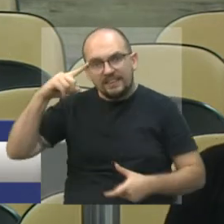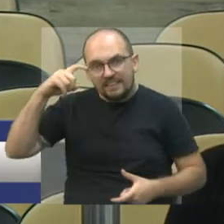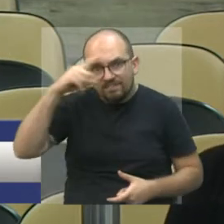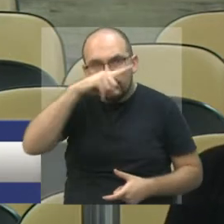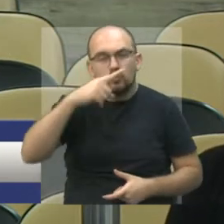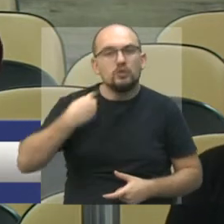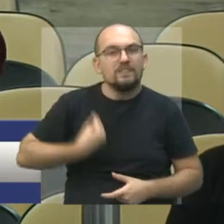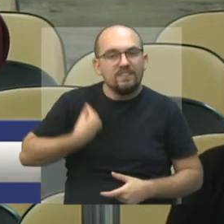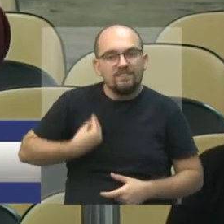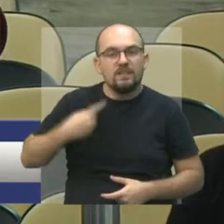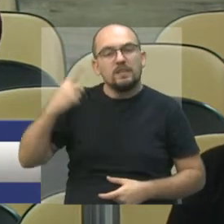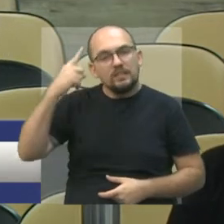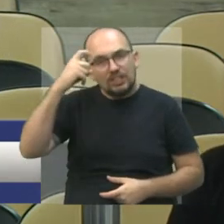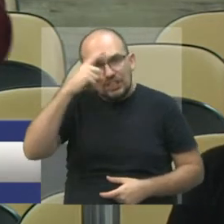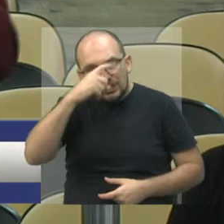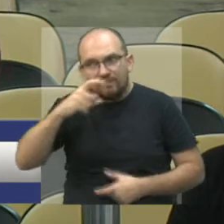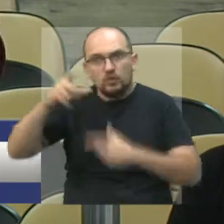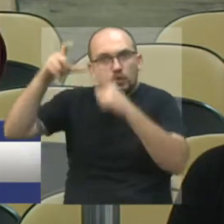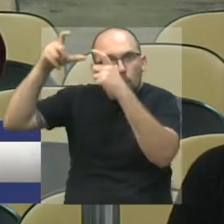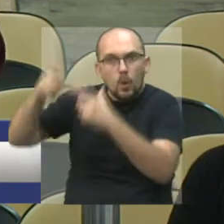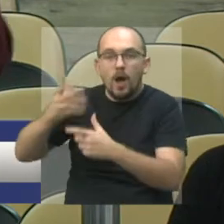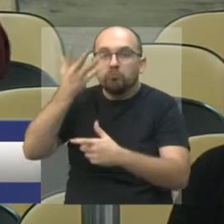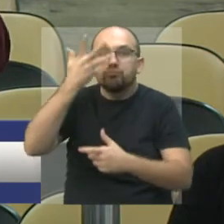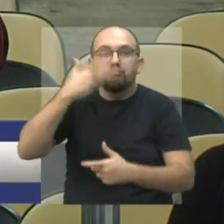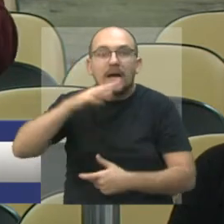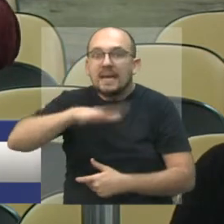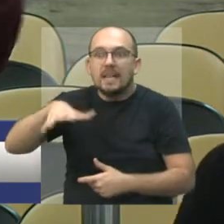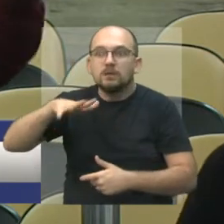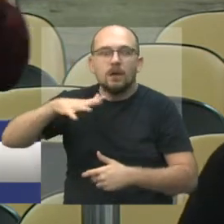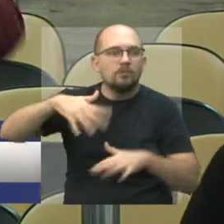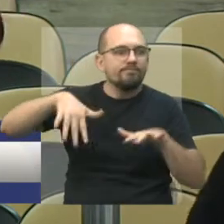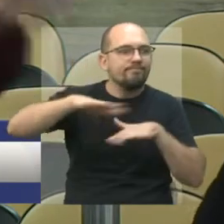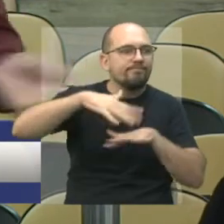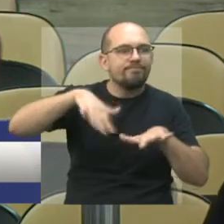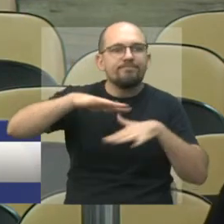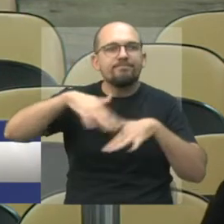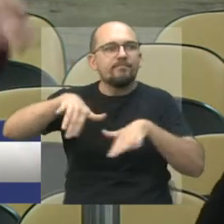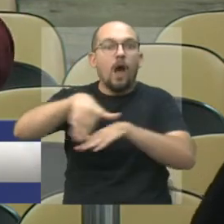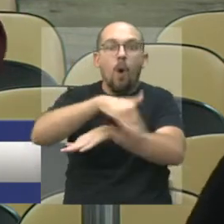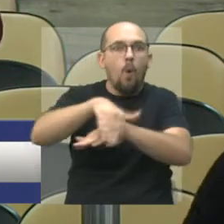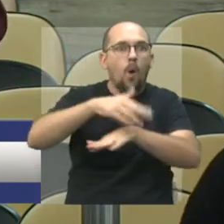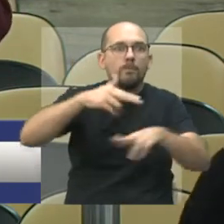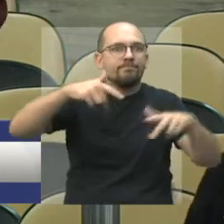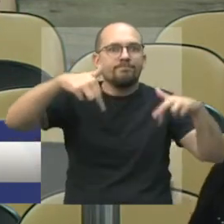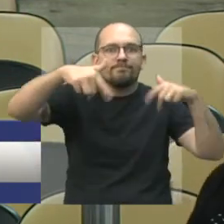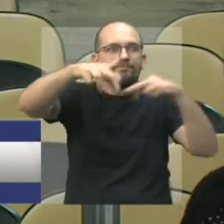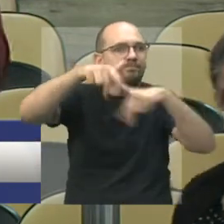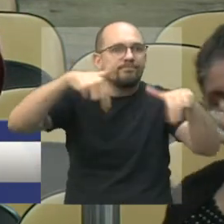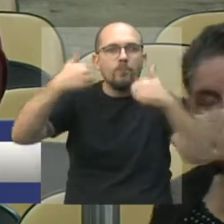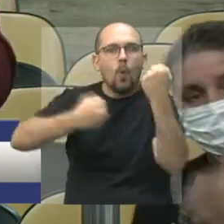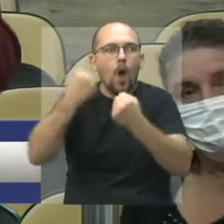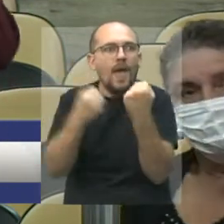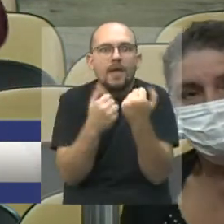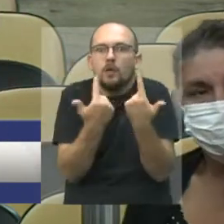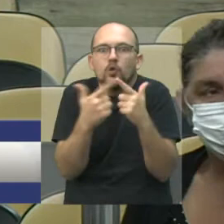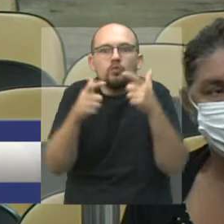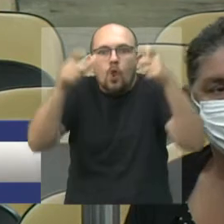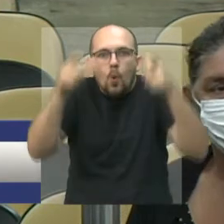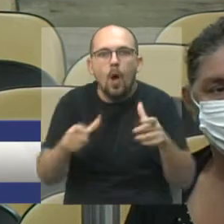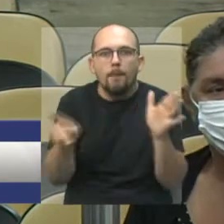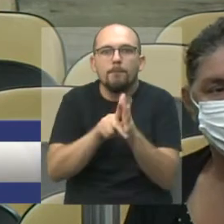se viver, difícil das crianças viverem na rua, correndo, e não tem infraestrutura